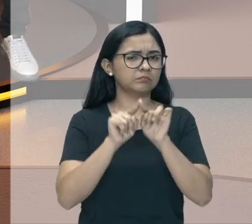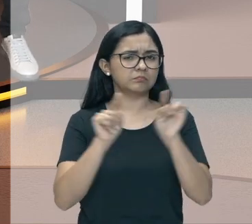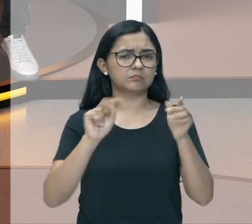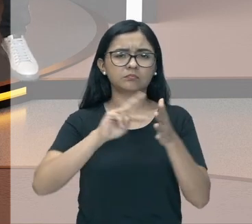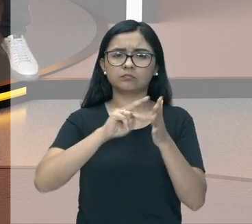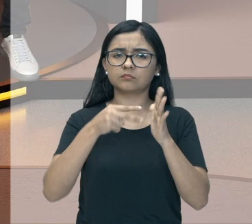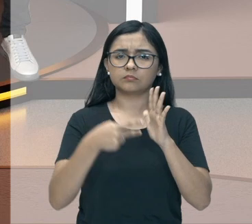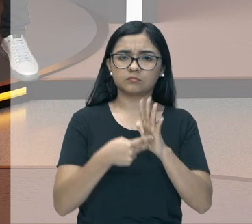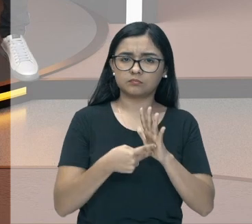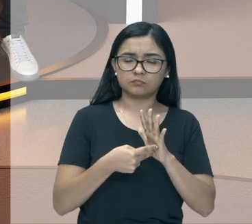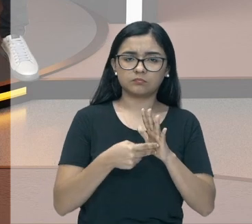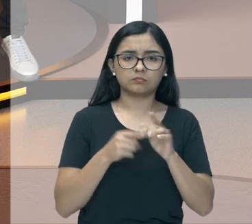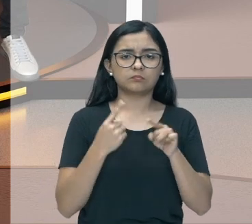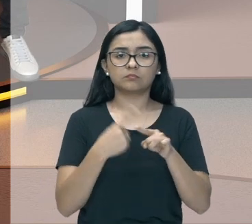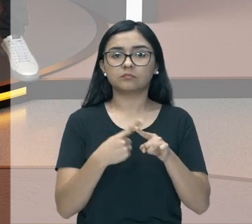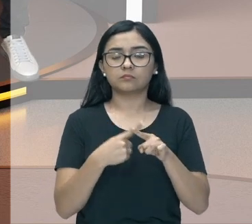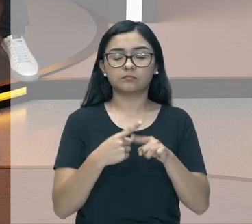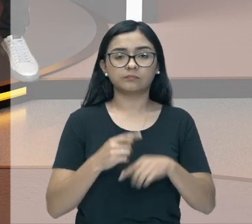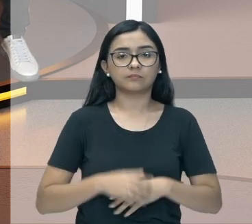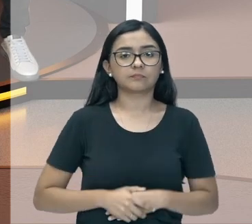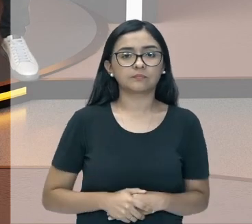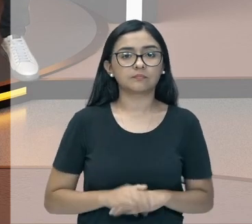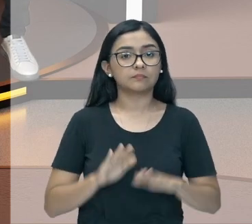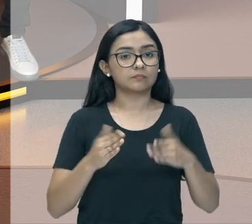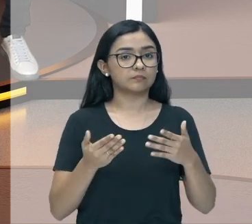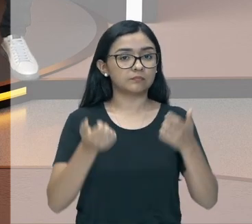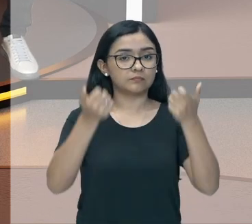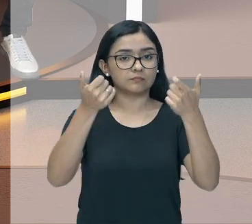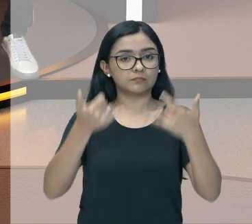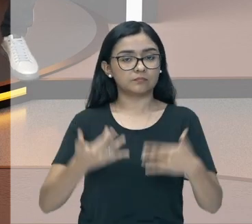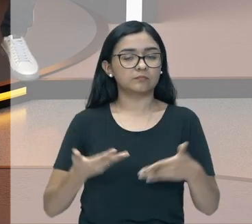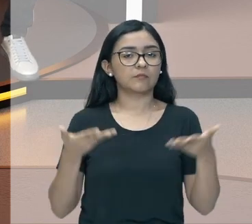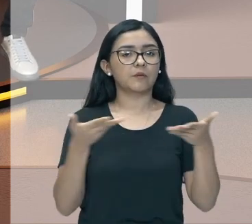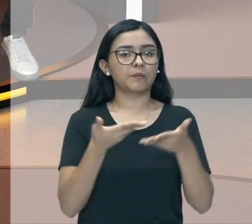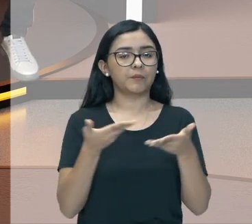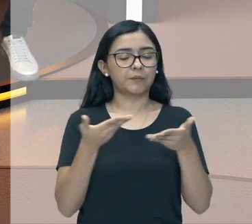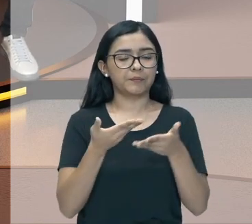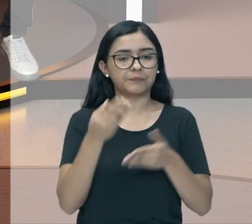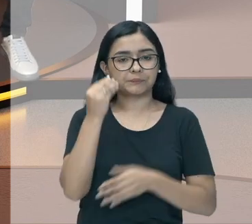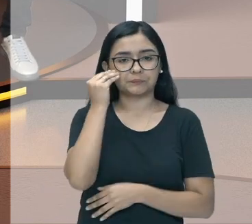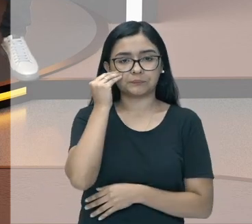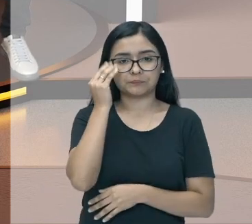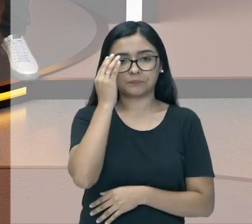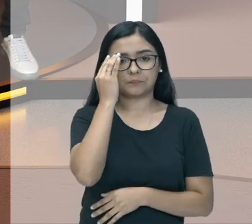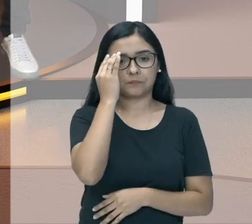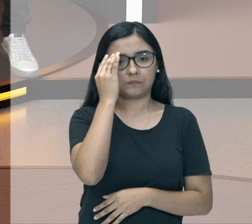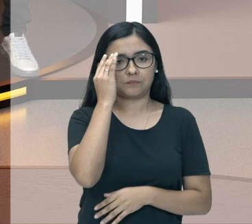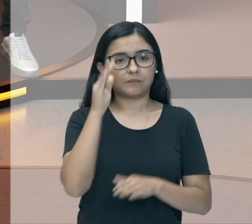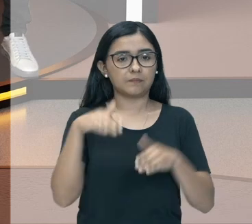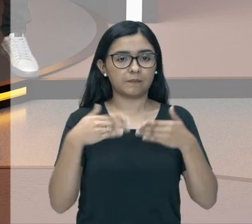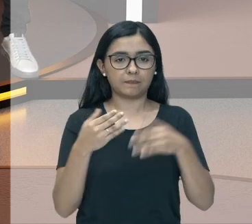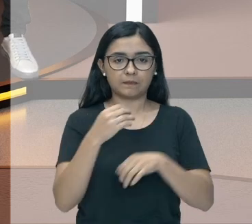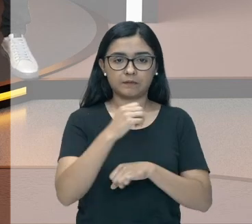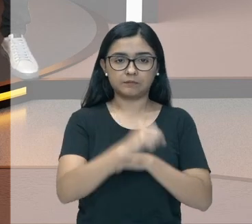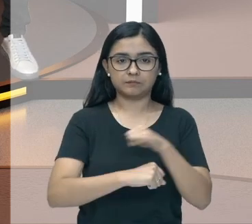de quem e por quê? E aí é o que nós vamos ver agora. Vejam lá, entre os anos